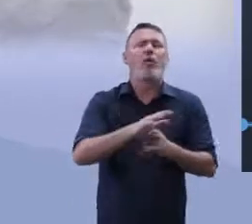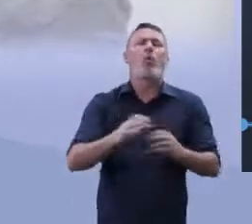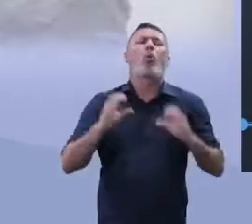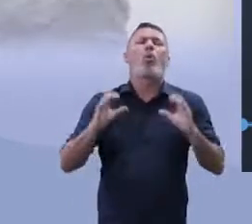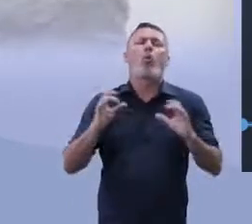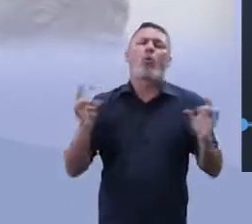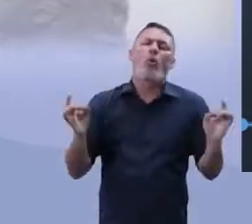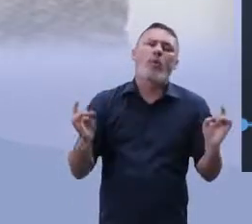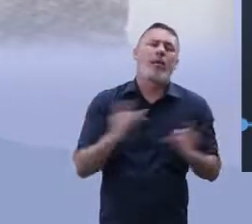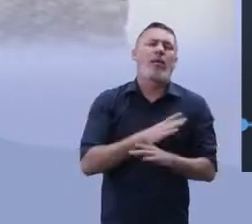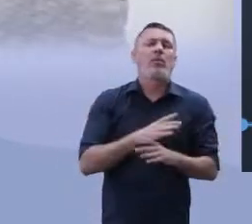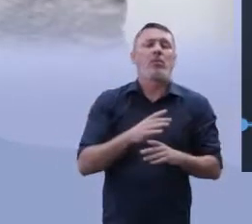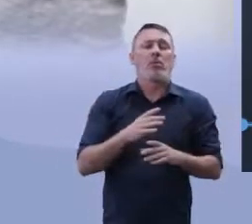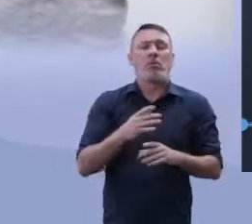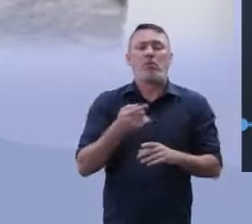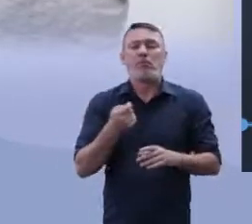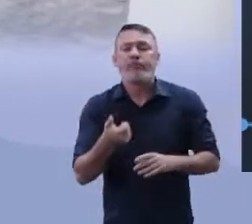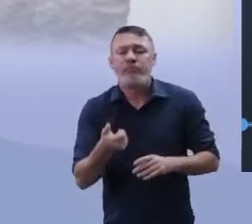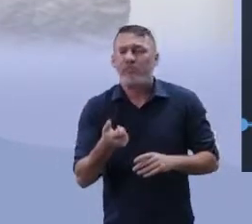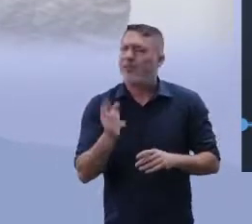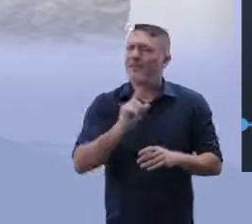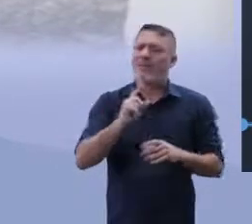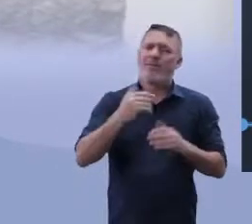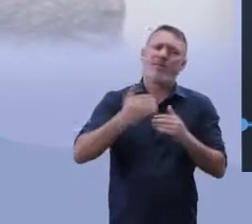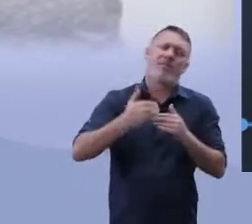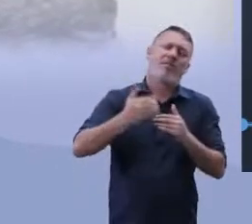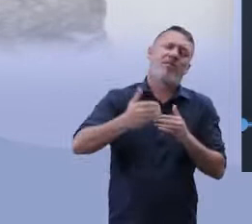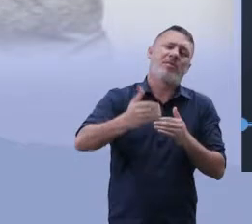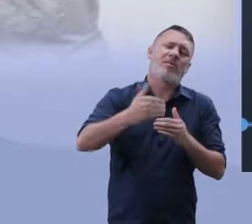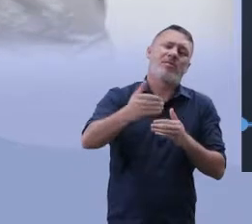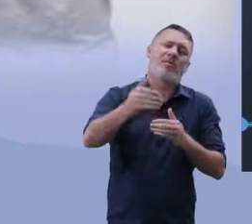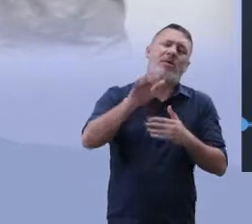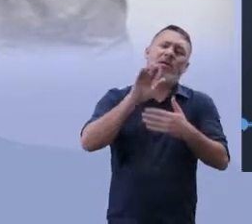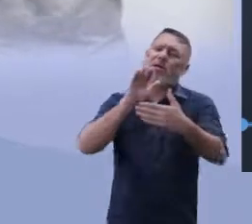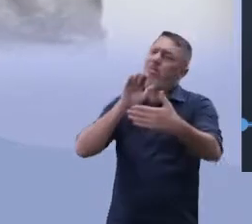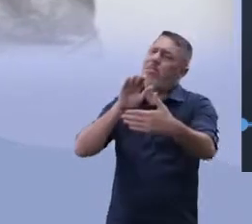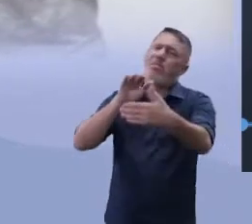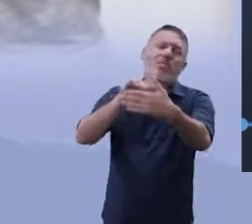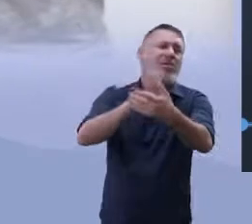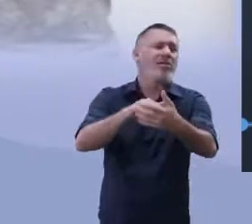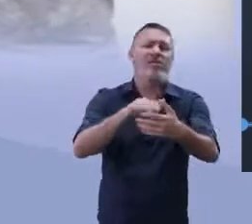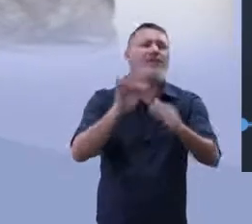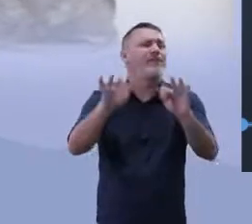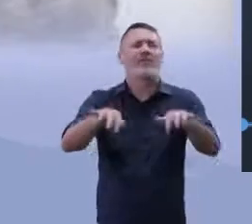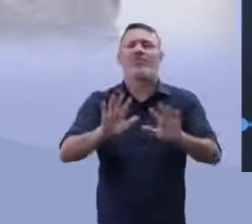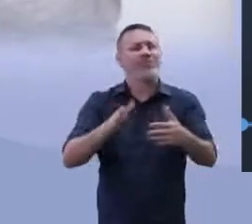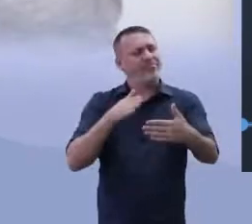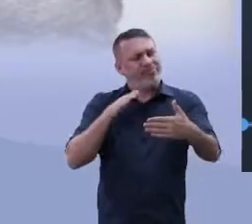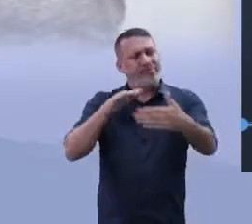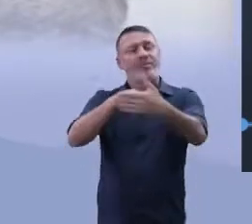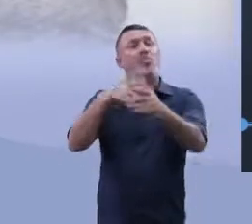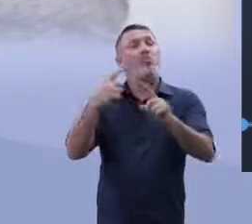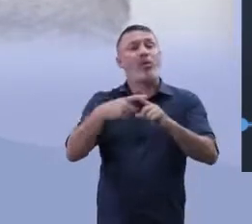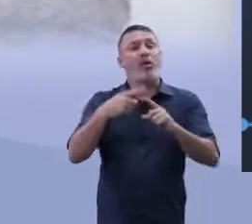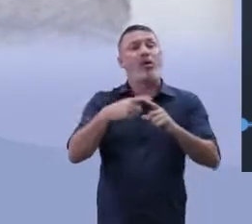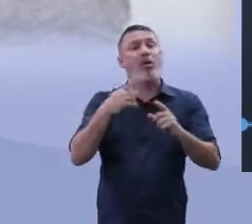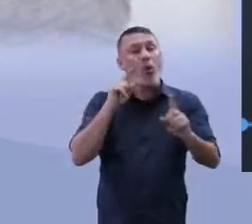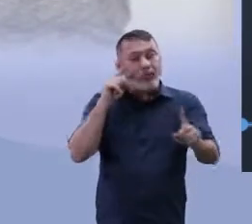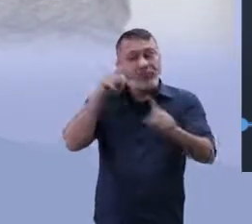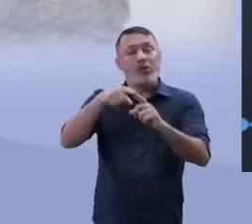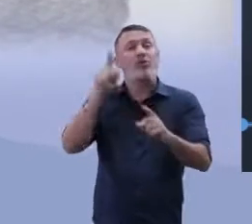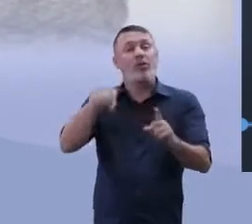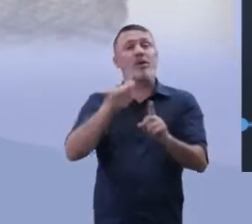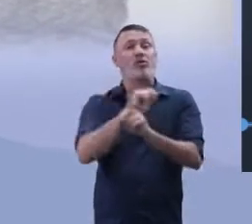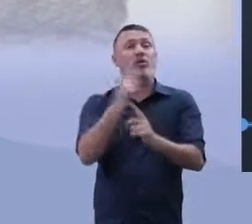Ao longo prazo, e eu preciso, porque a longo prazo? Eu preciso, né, que a sociedade civil seja